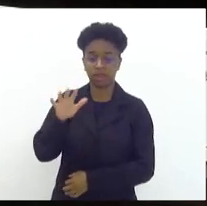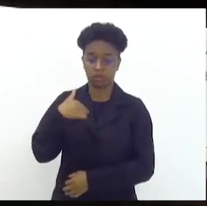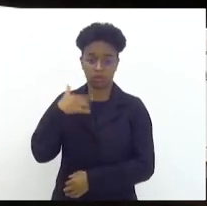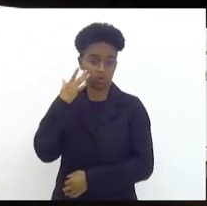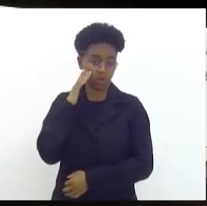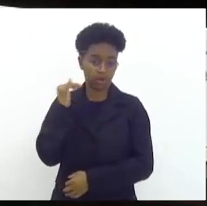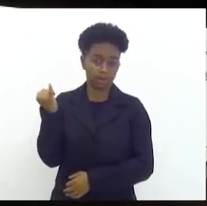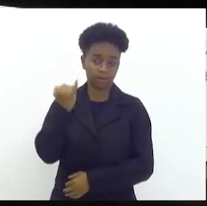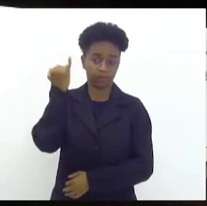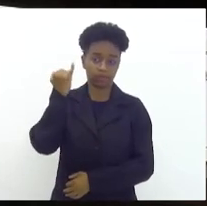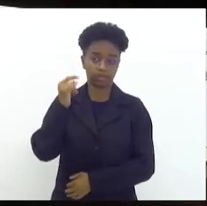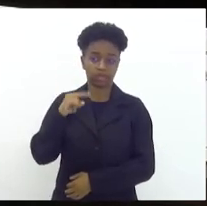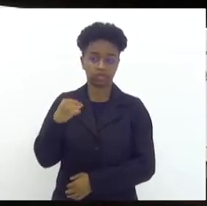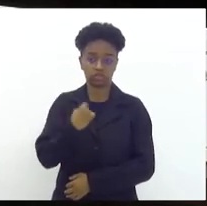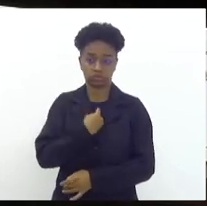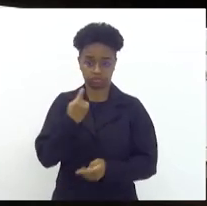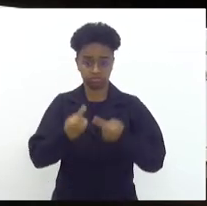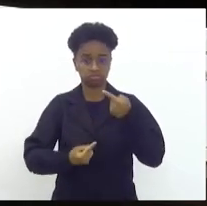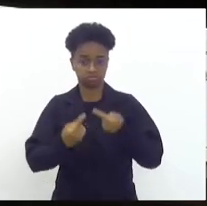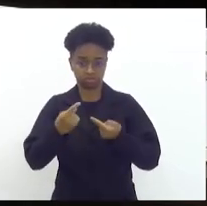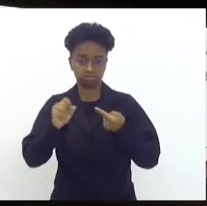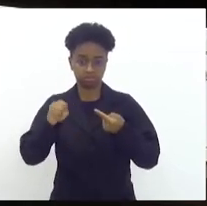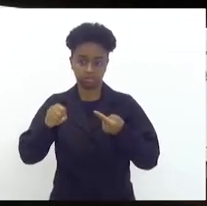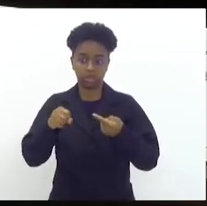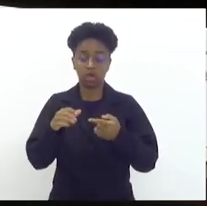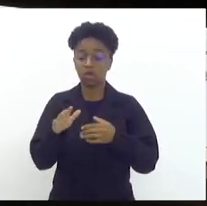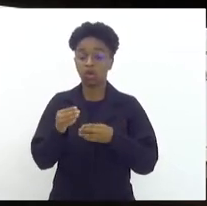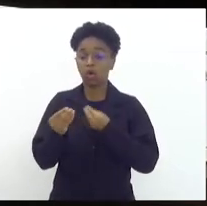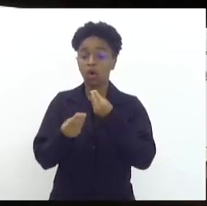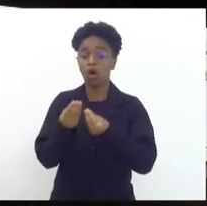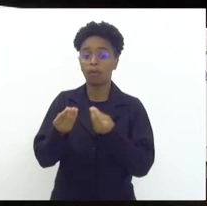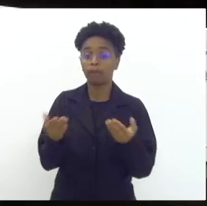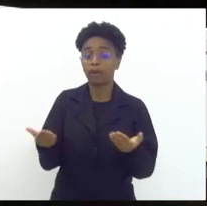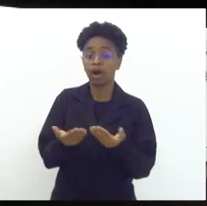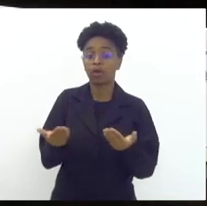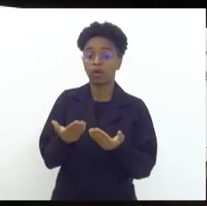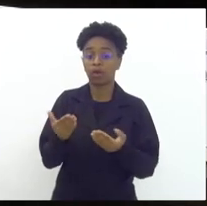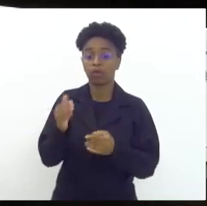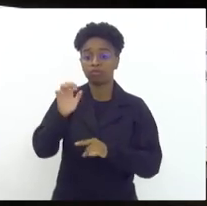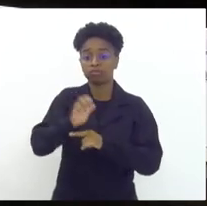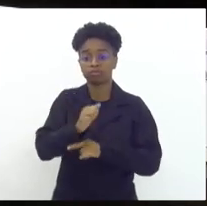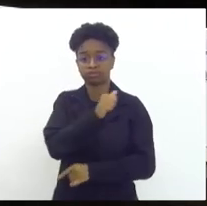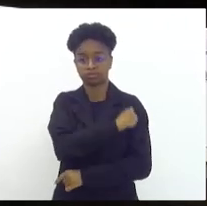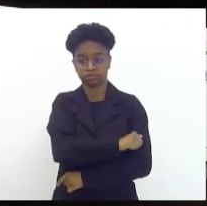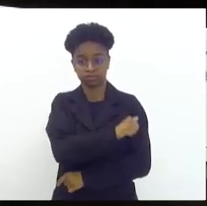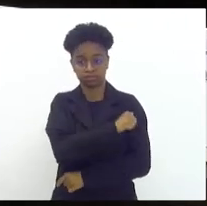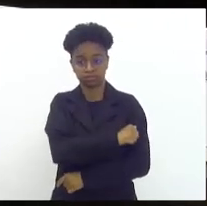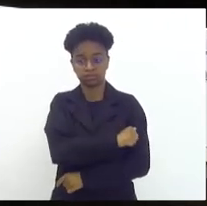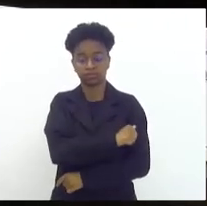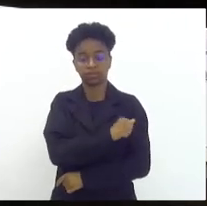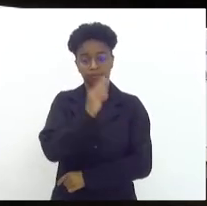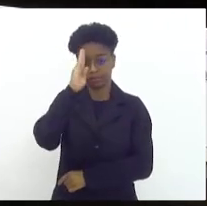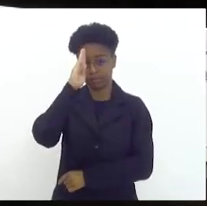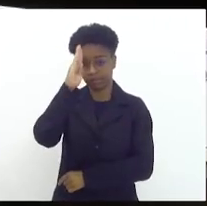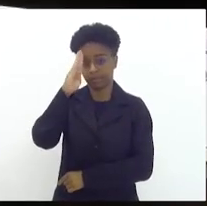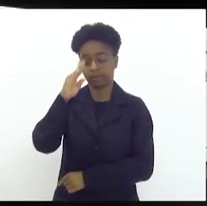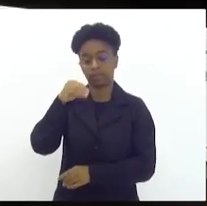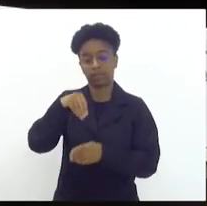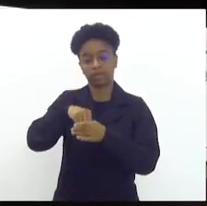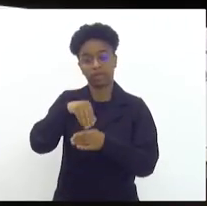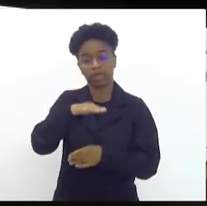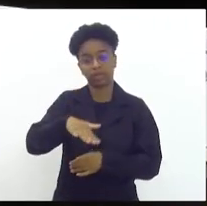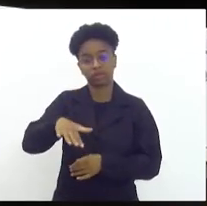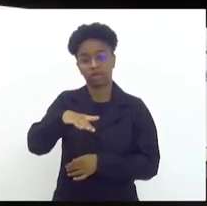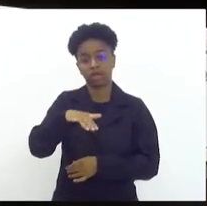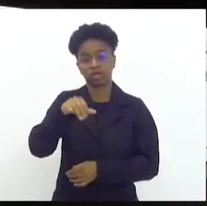importante para a gente tá discutindo né qual é a situação atual do Estado do Rio de Janeiro dentro principalmente do cenário